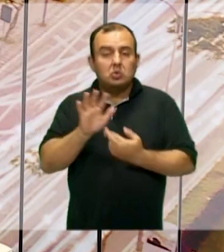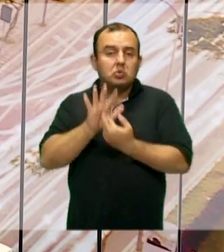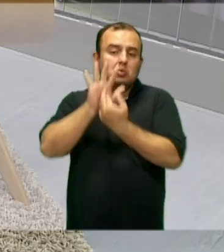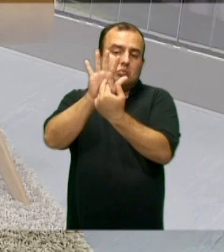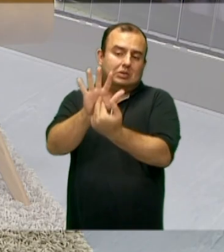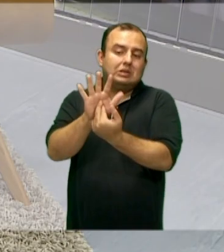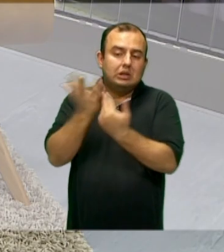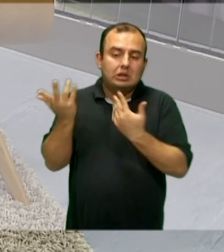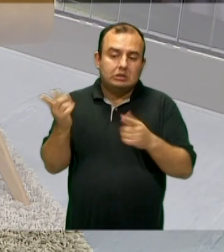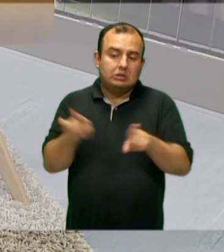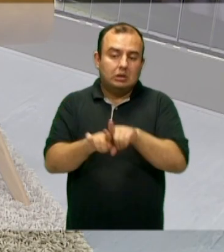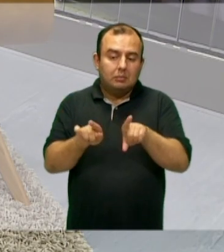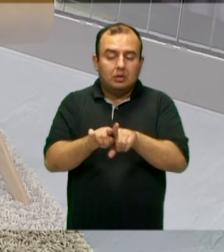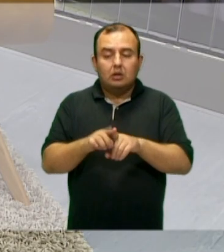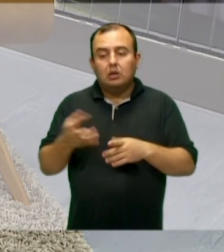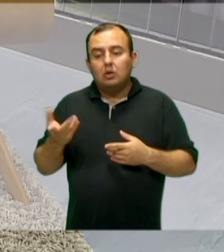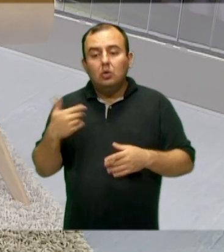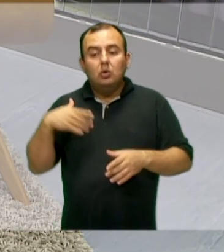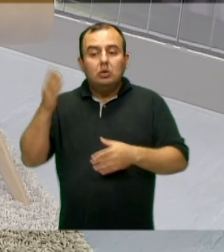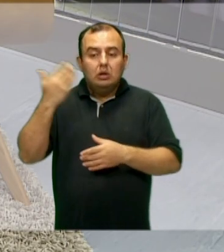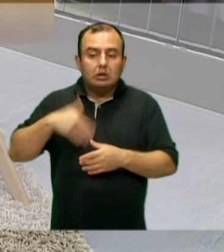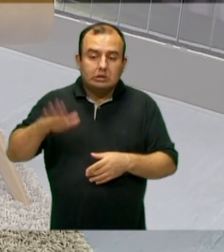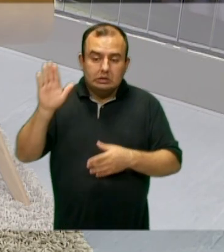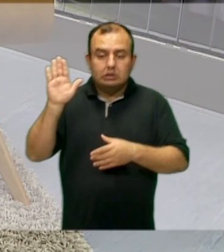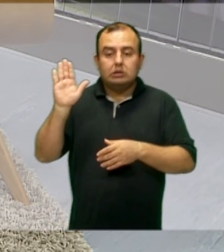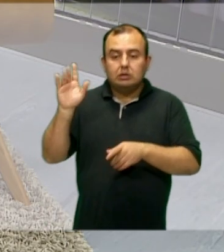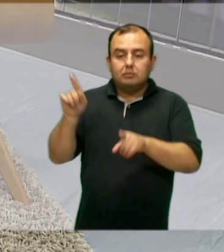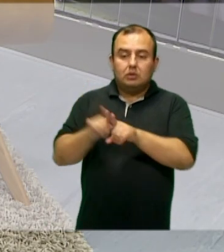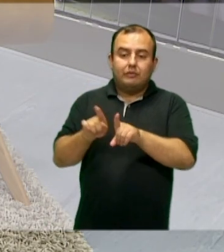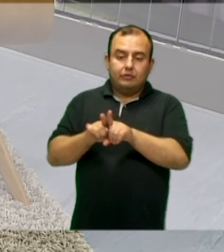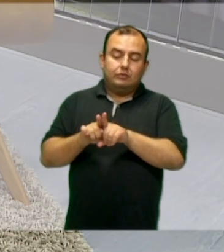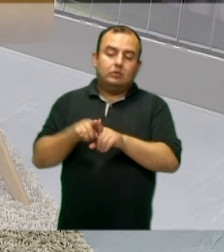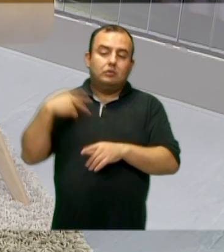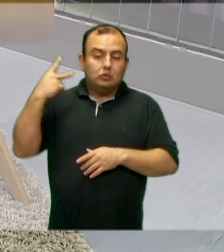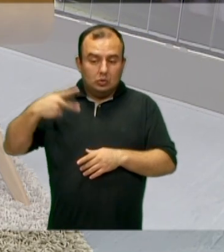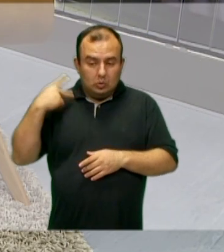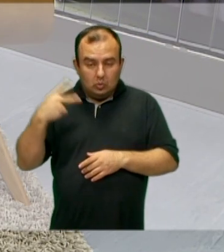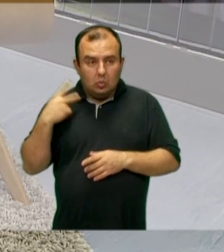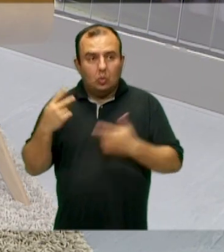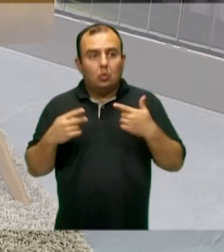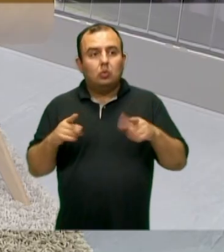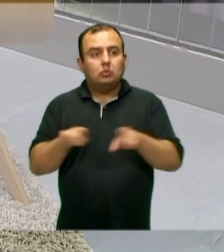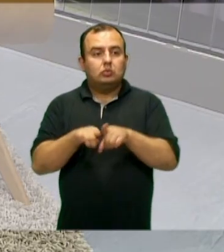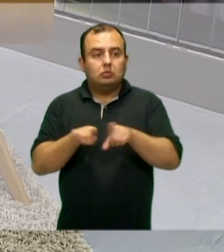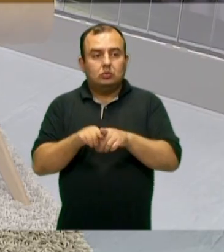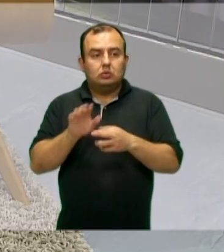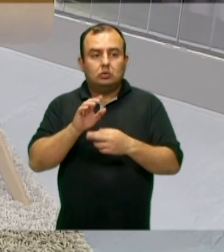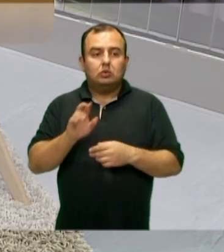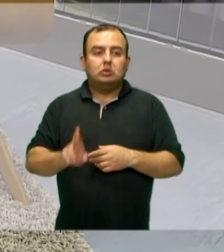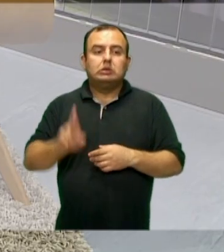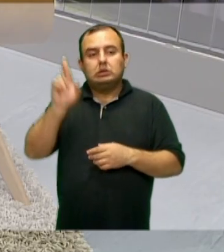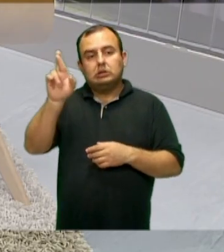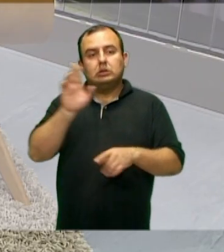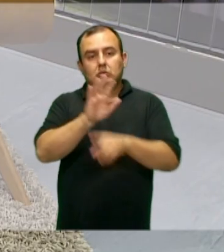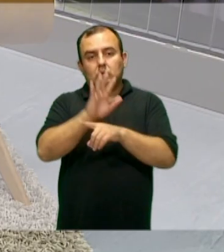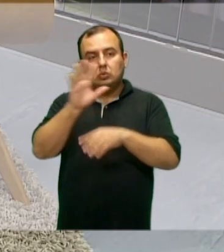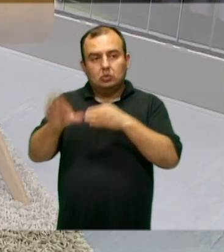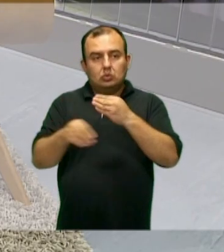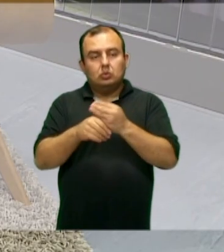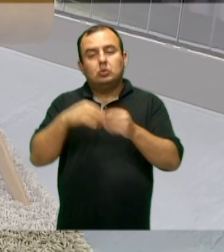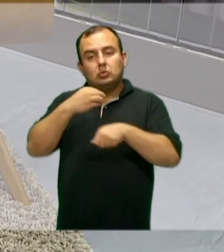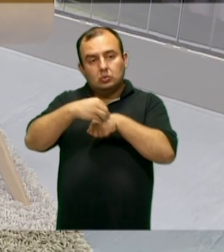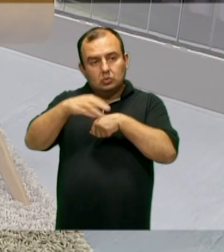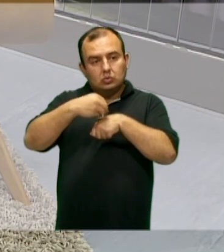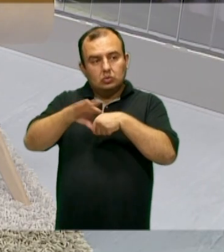liderança, não, até se candidatando a vereador no futuro, ou liderança no sentido de contribuir com